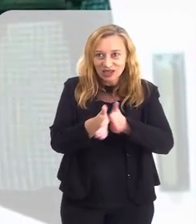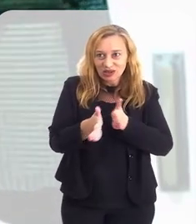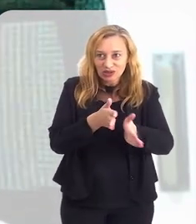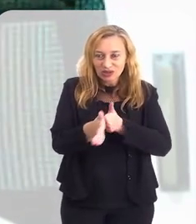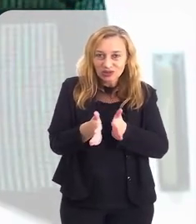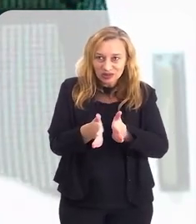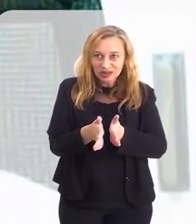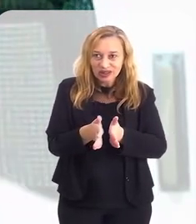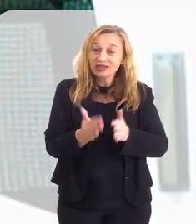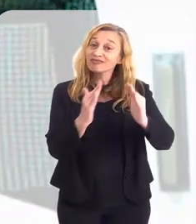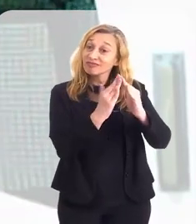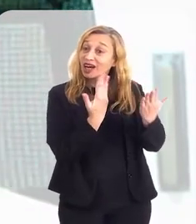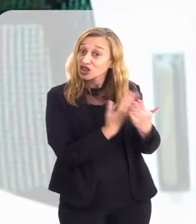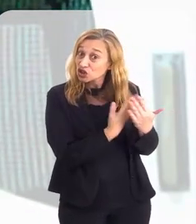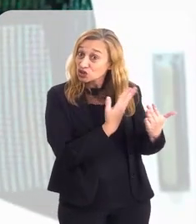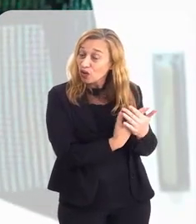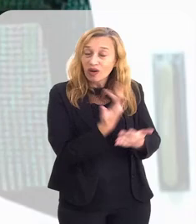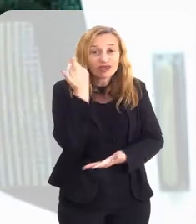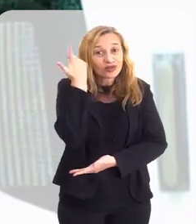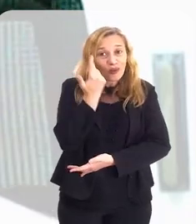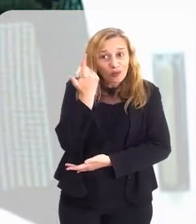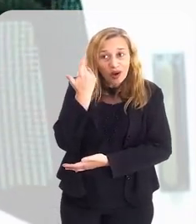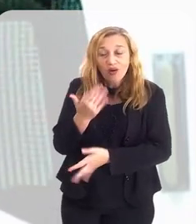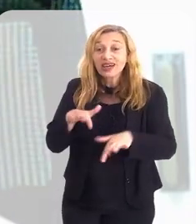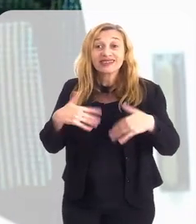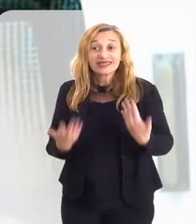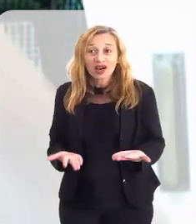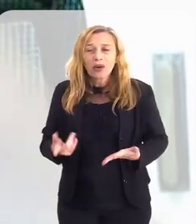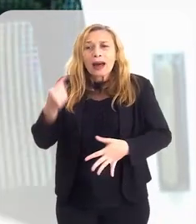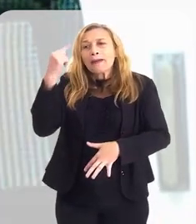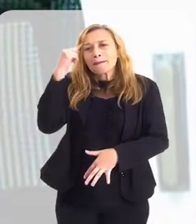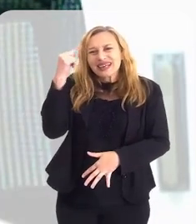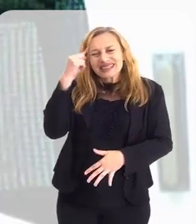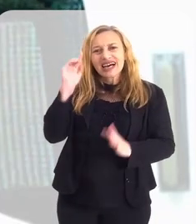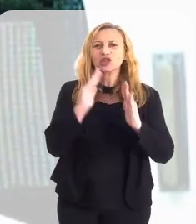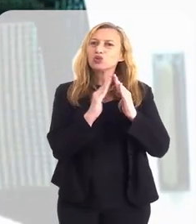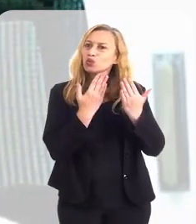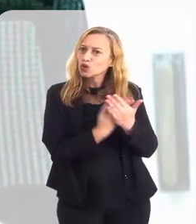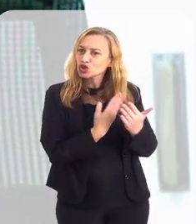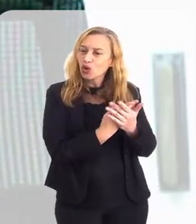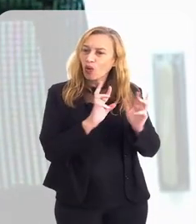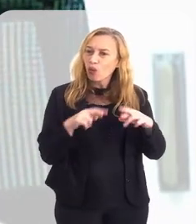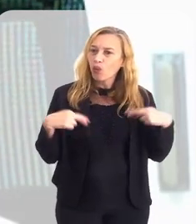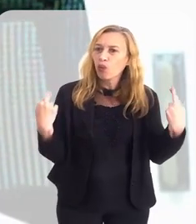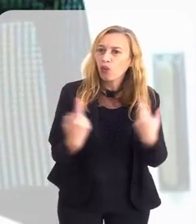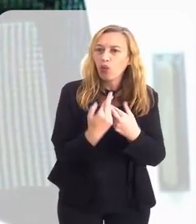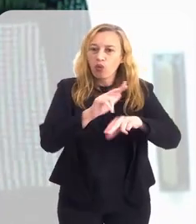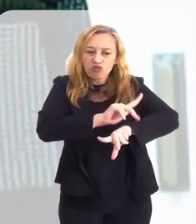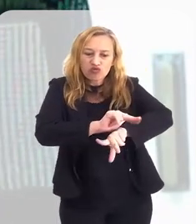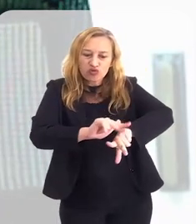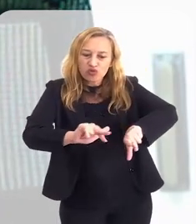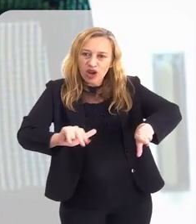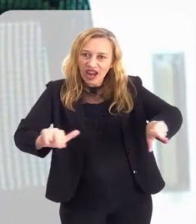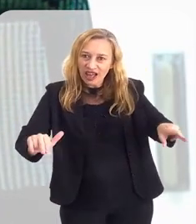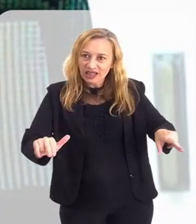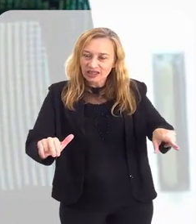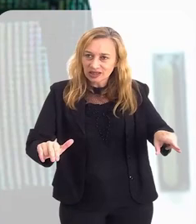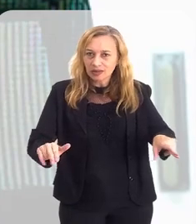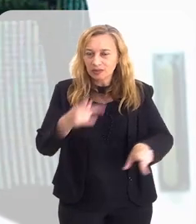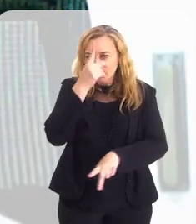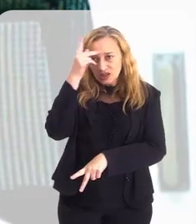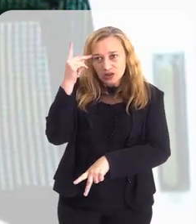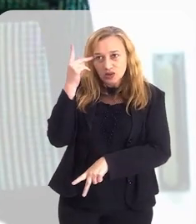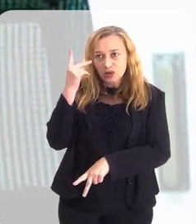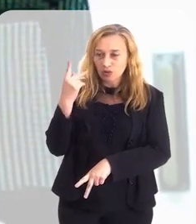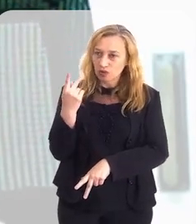e a permanência e o sucesso escolar numa escola comum. Então, ou seja, pensar numa escola que reúne diferentes